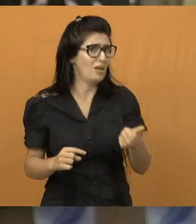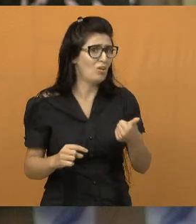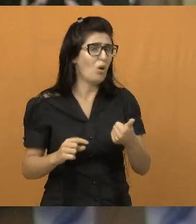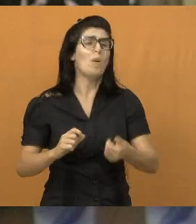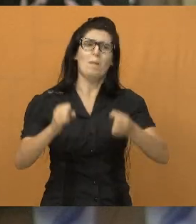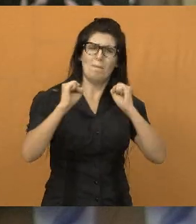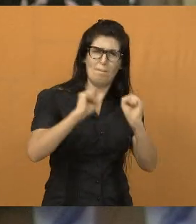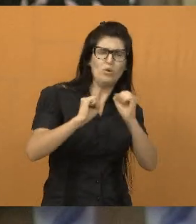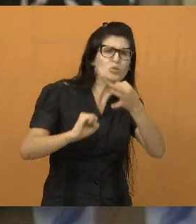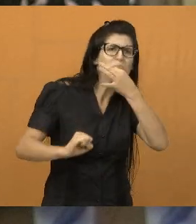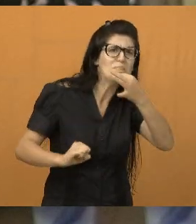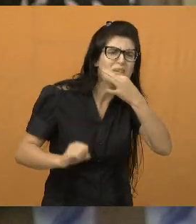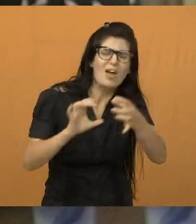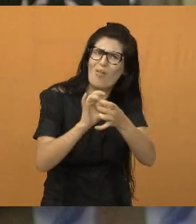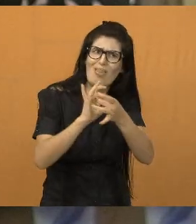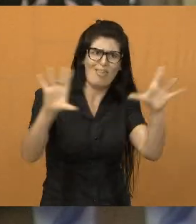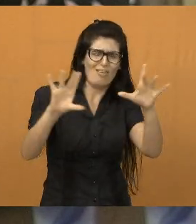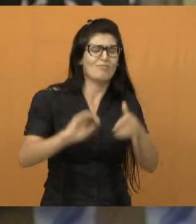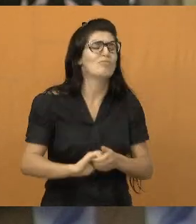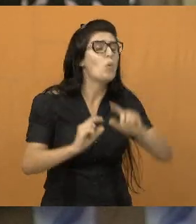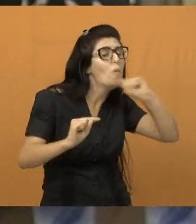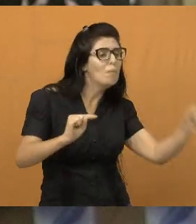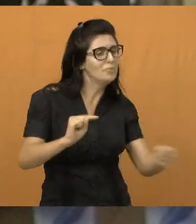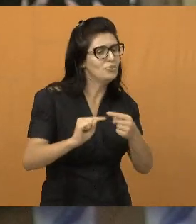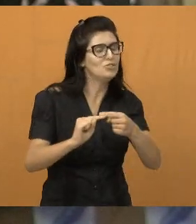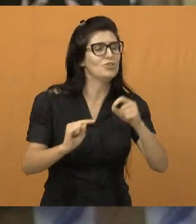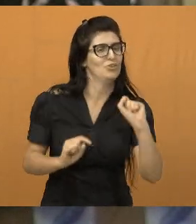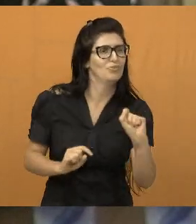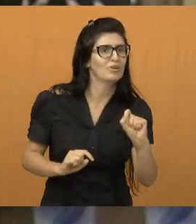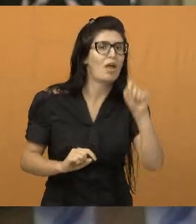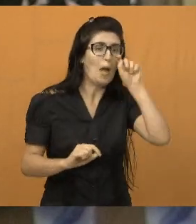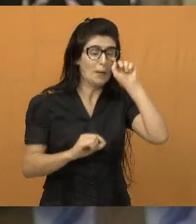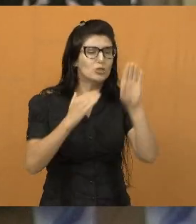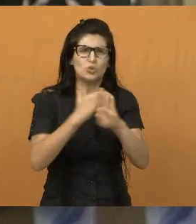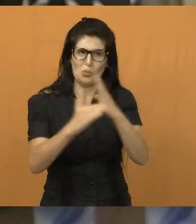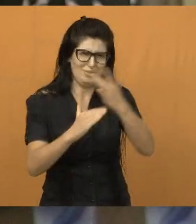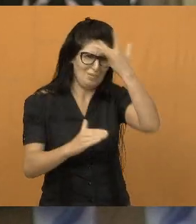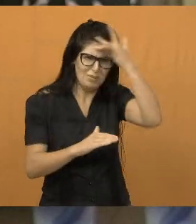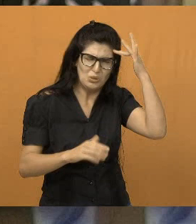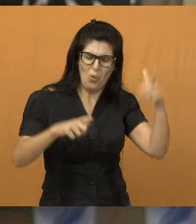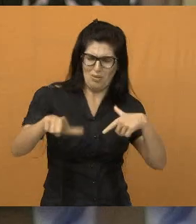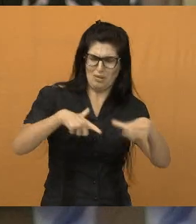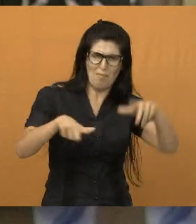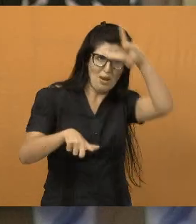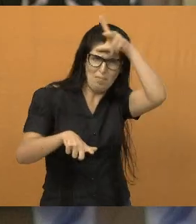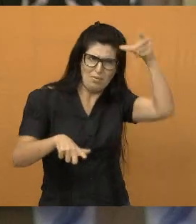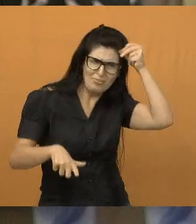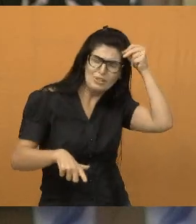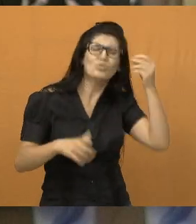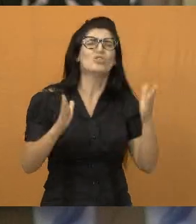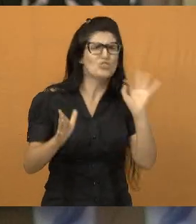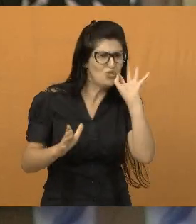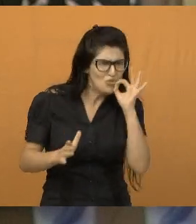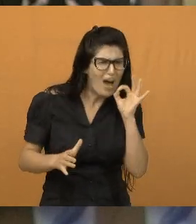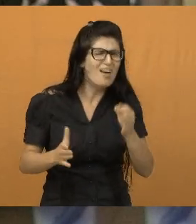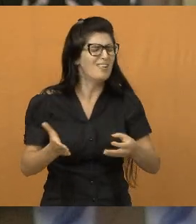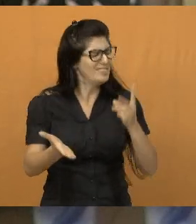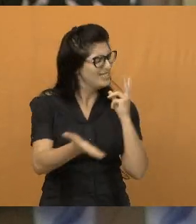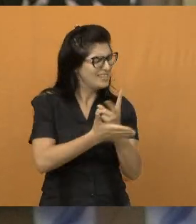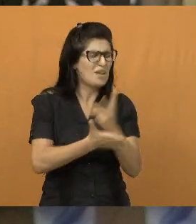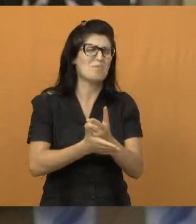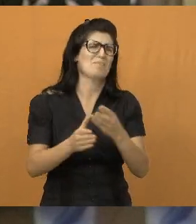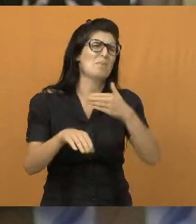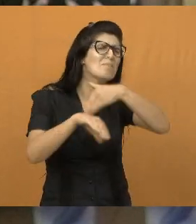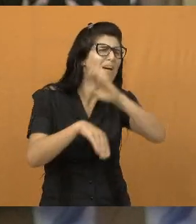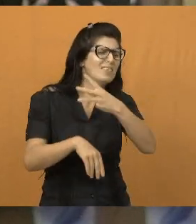nosso município. Nossa grande meta, vários daqui são funcionários públicos, eu, inclusive, fui funcionário público a vida toda, mais de